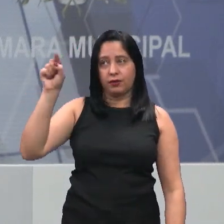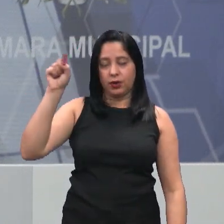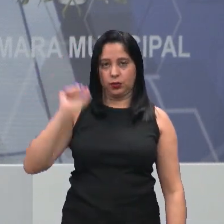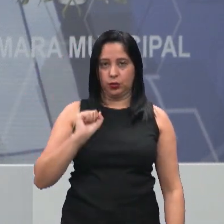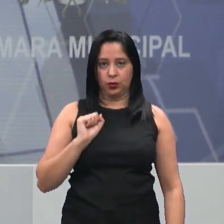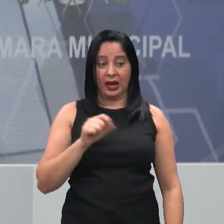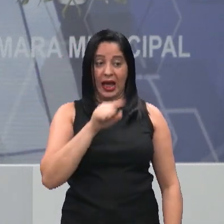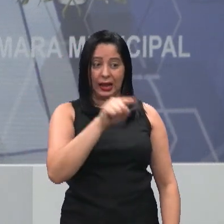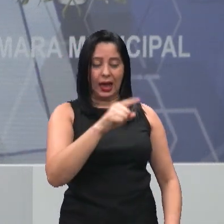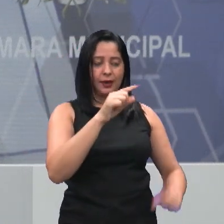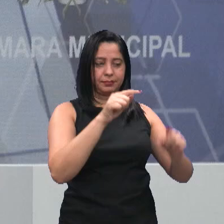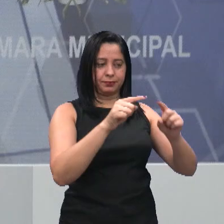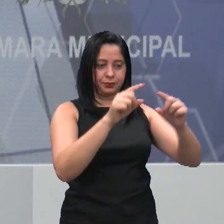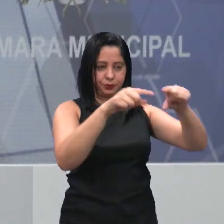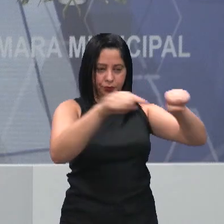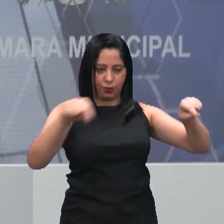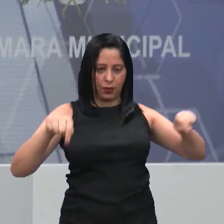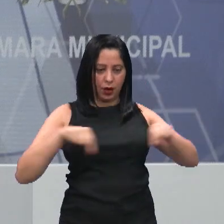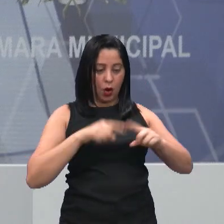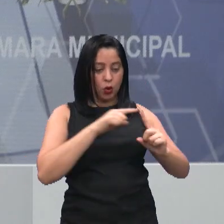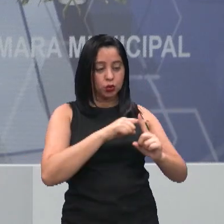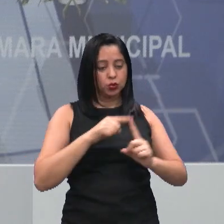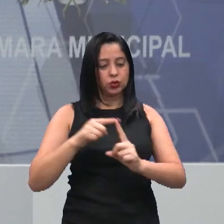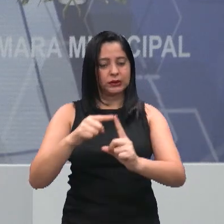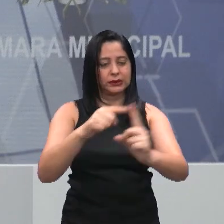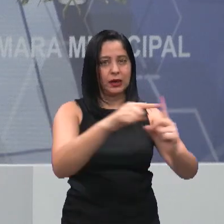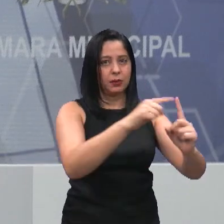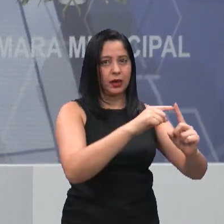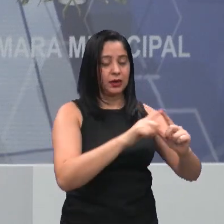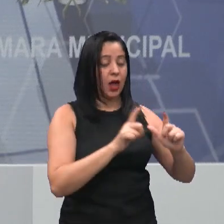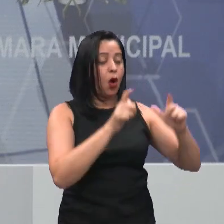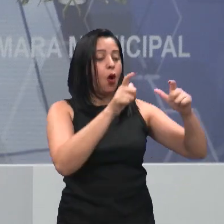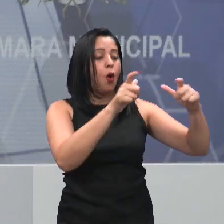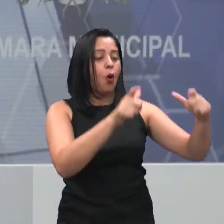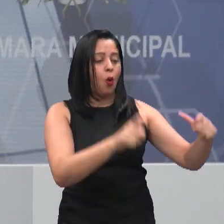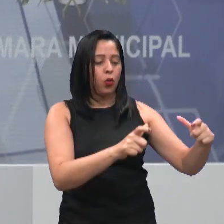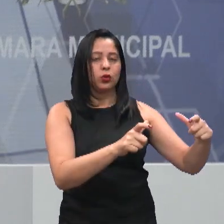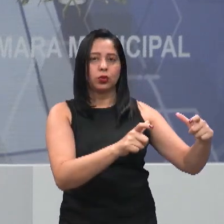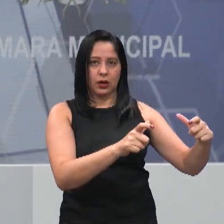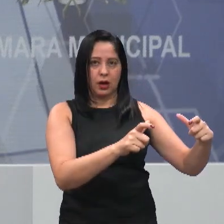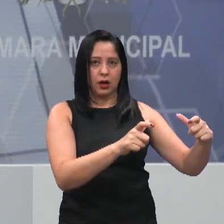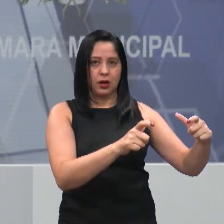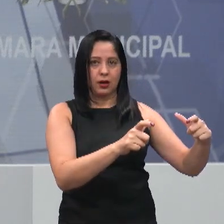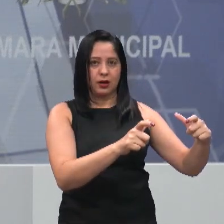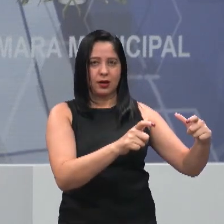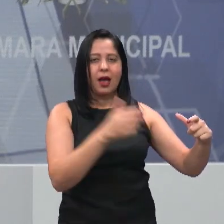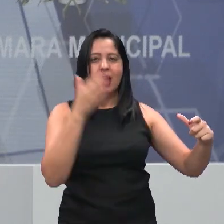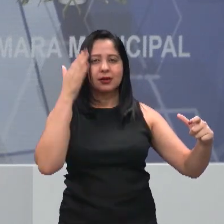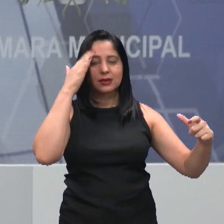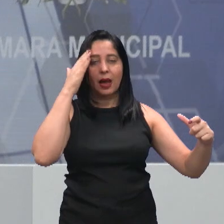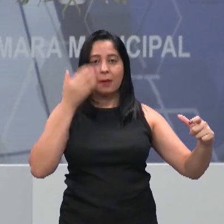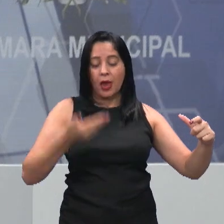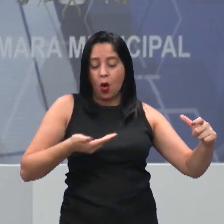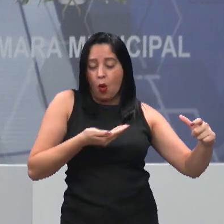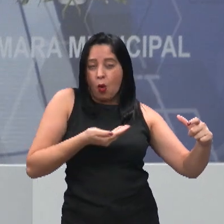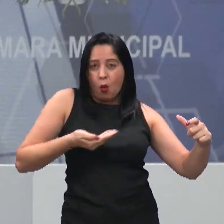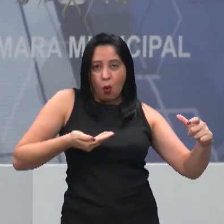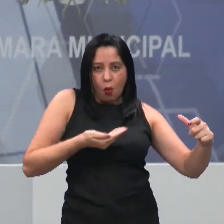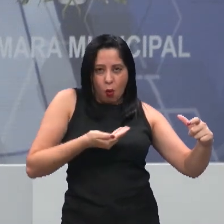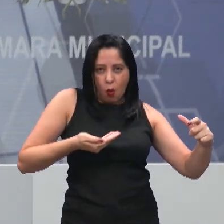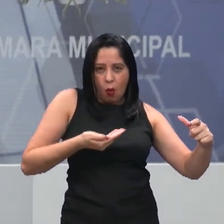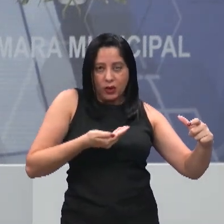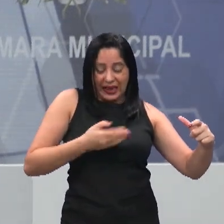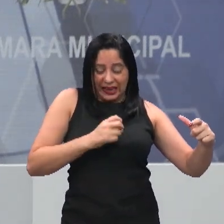nossa cidade, um local onde possa ser sepultado aquelas crianças que forem